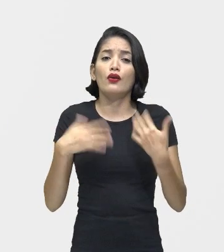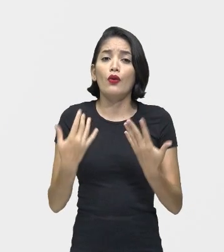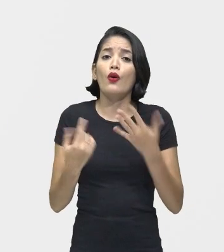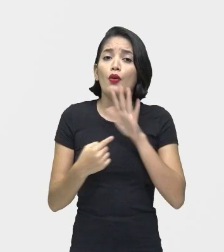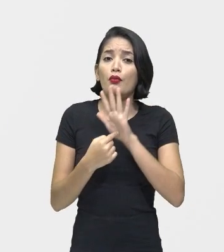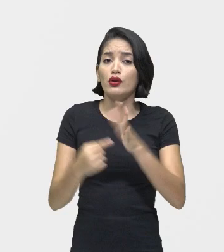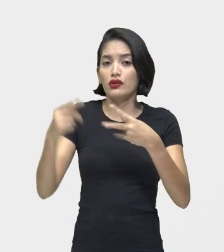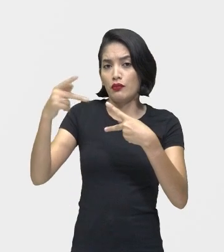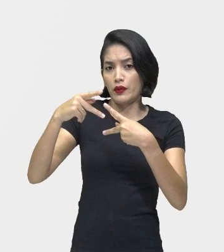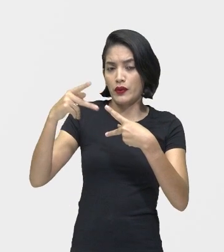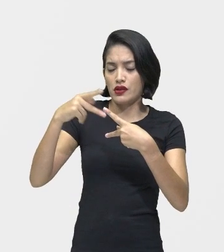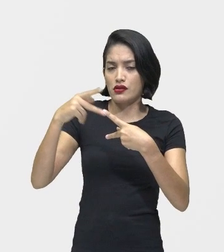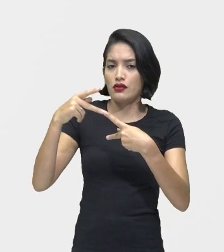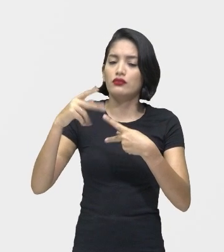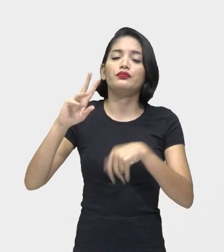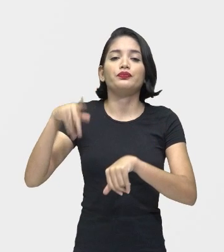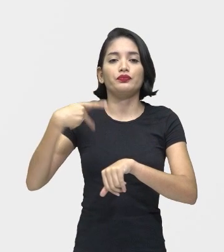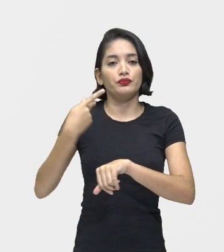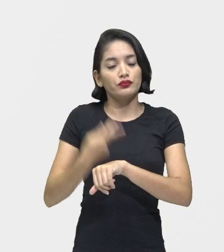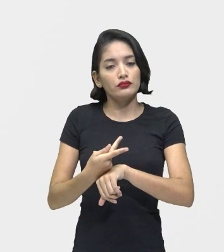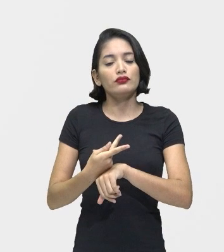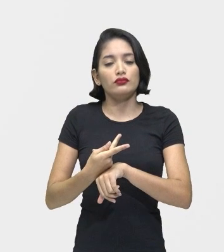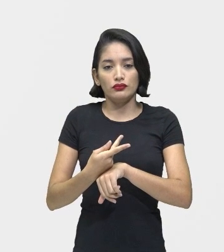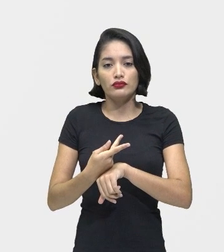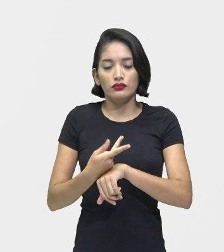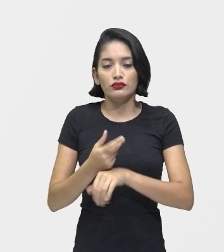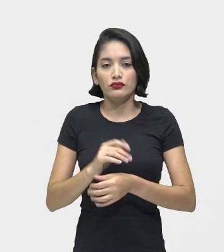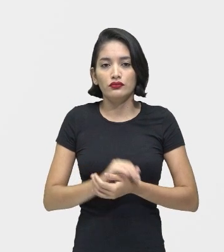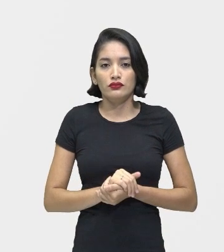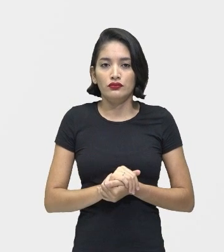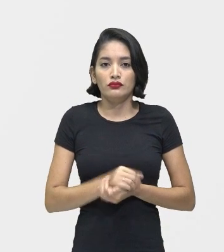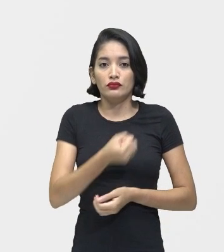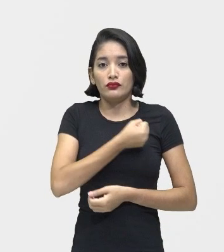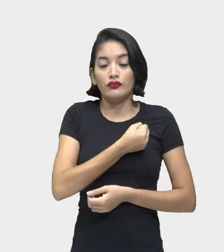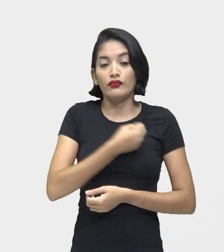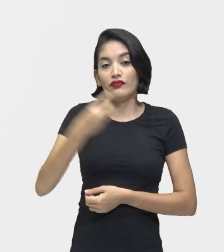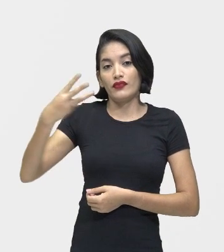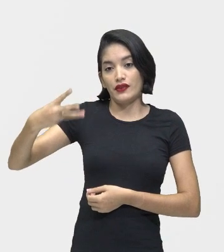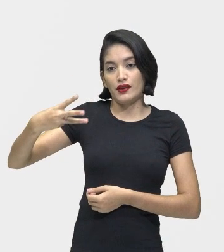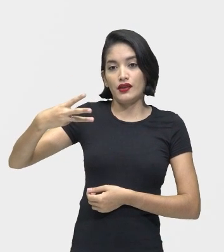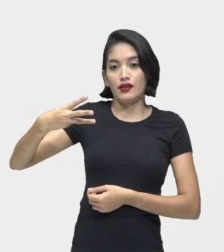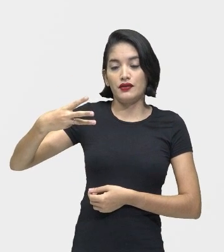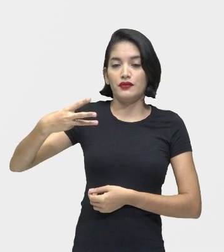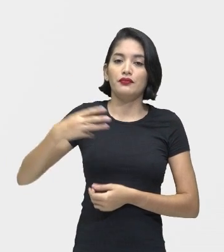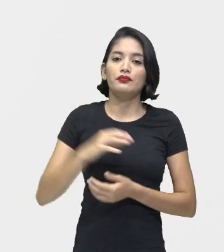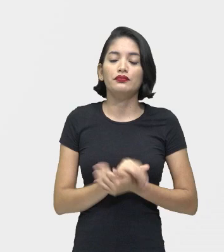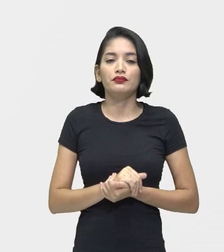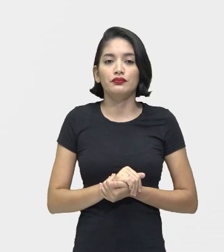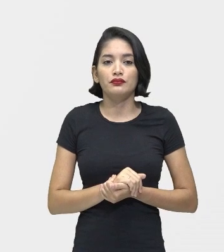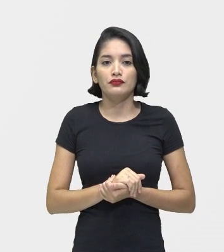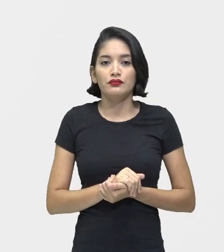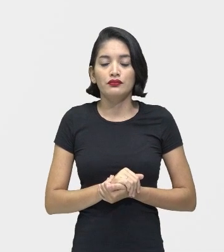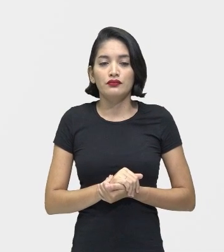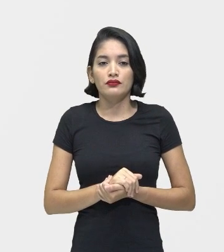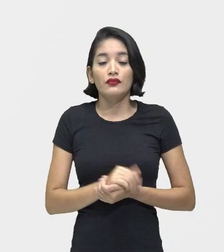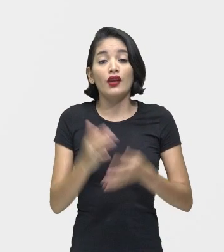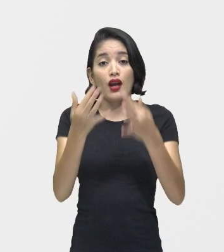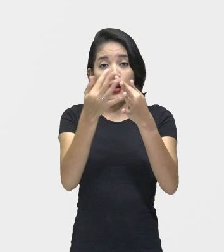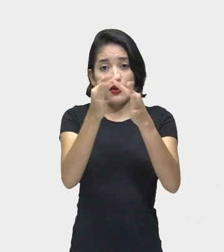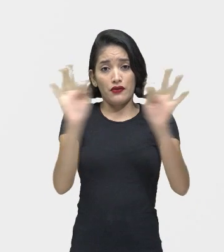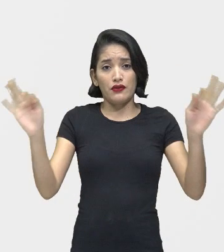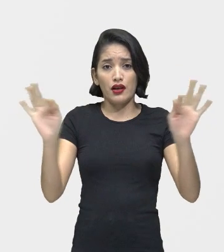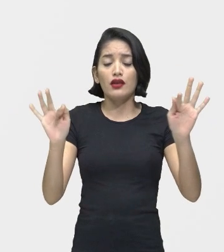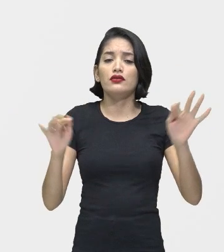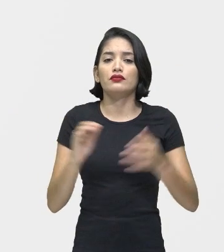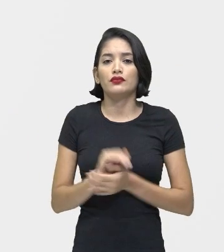a preposição. E aí nós temos também agora a questão 3. Vamos lá para a questão 3. Temos a frase, a